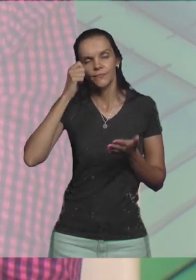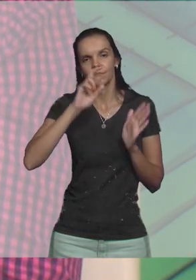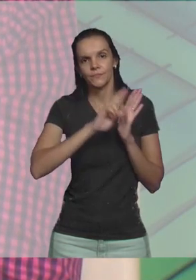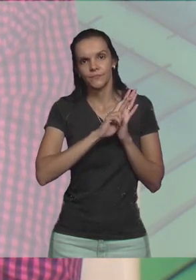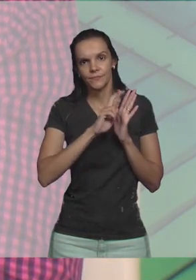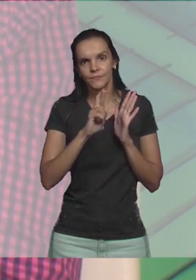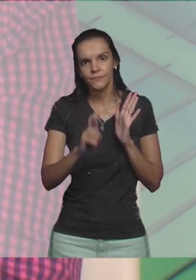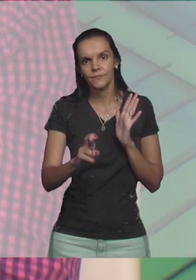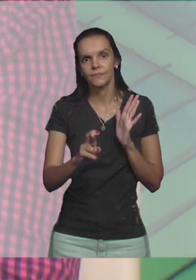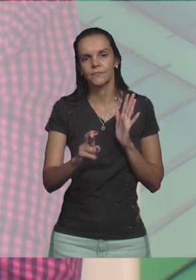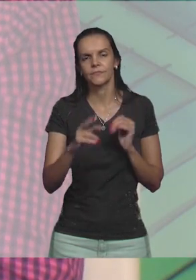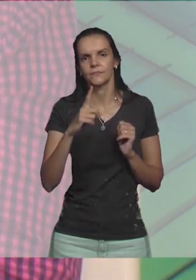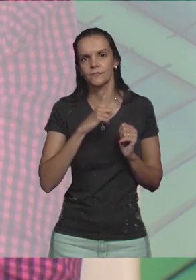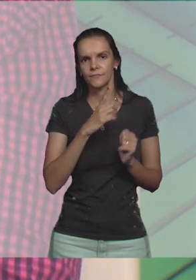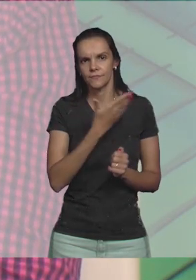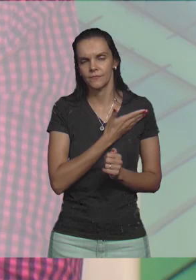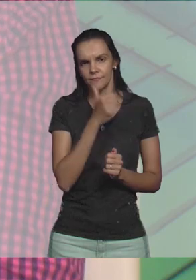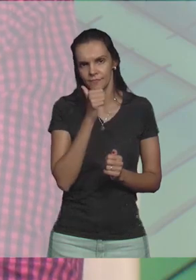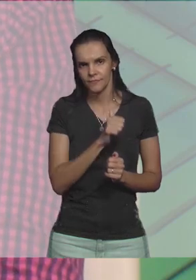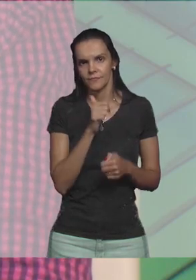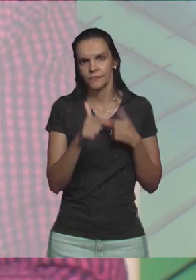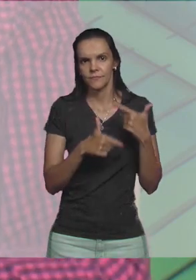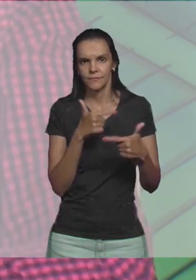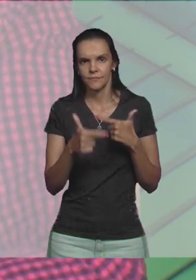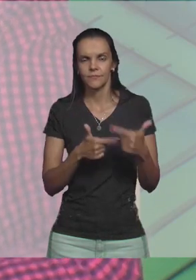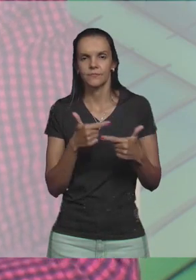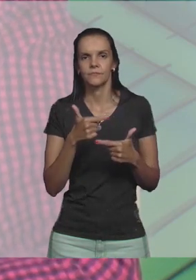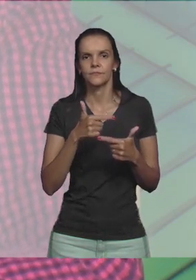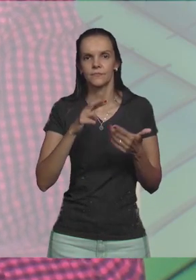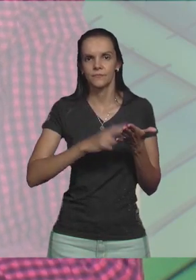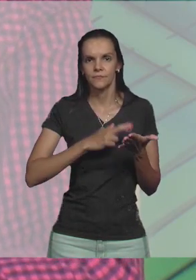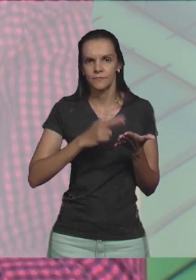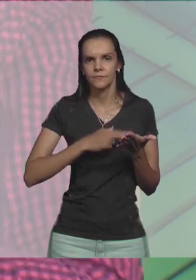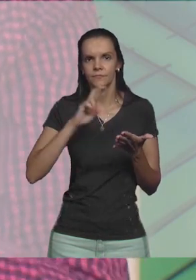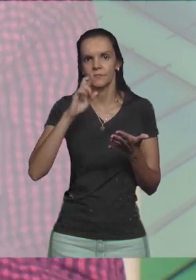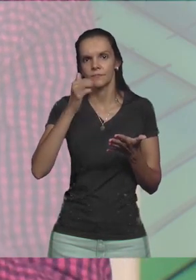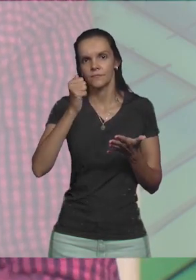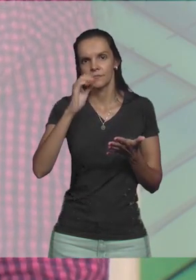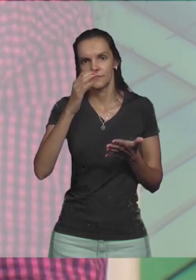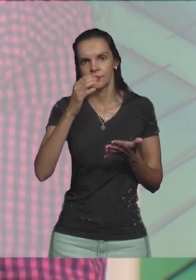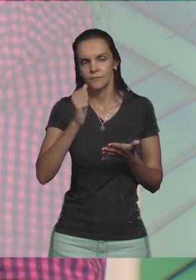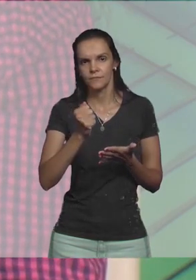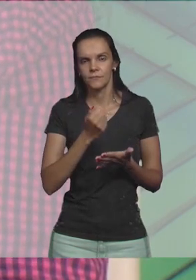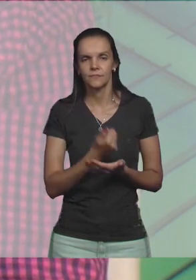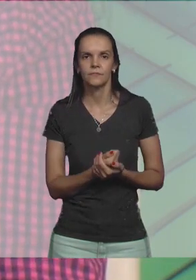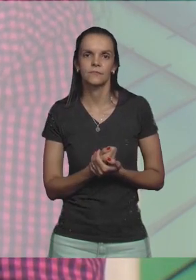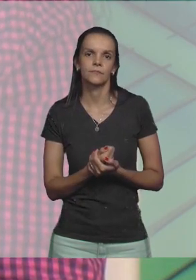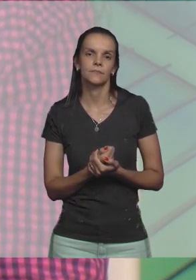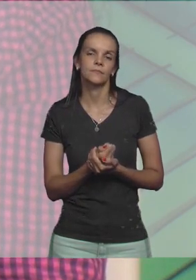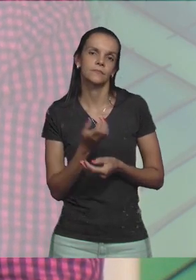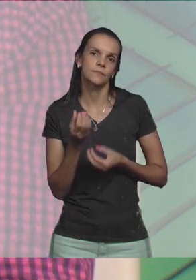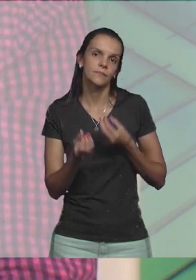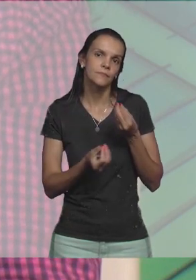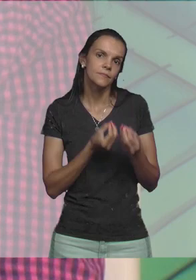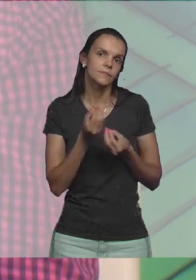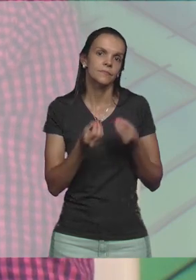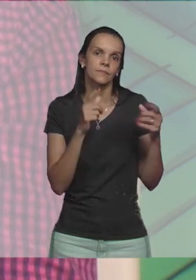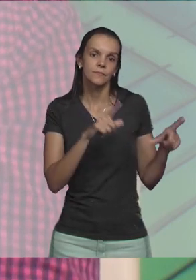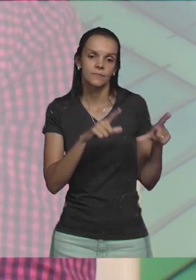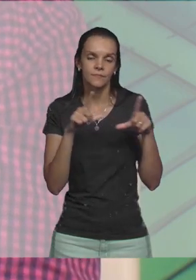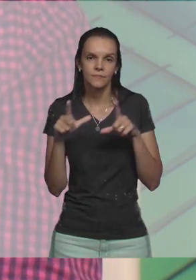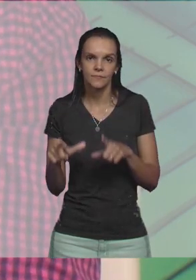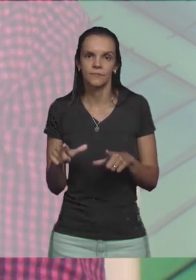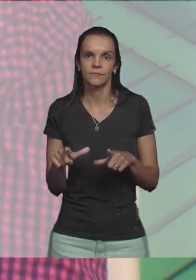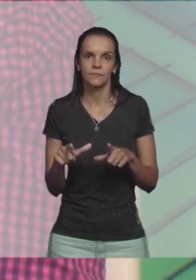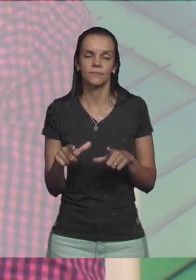a representatividade. Tem uma amiga que trabalhou a revista Raça, né, durante muito tempo, como é que espaço